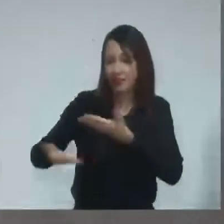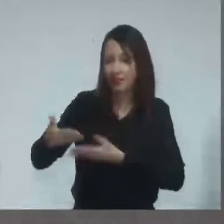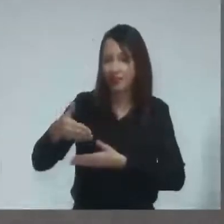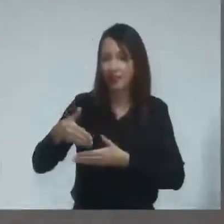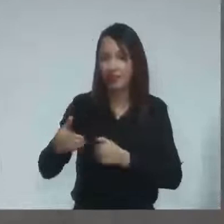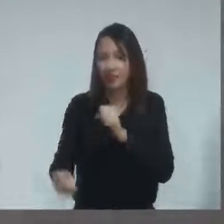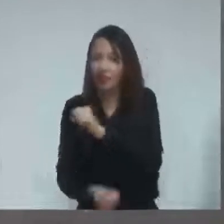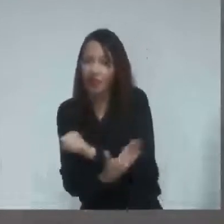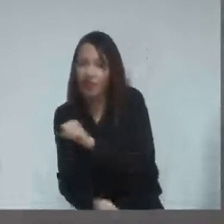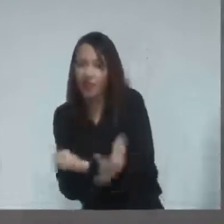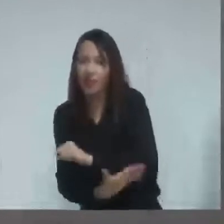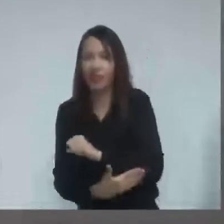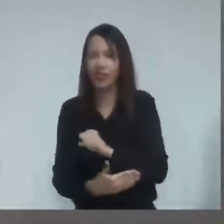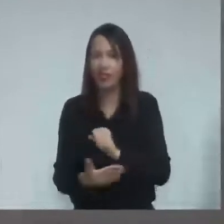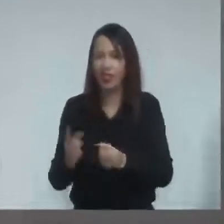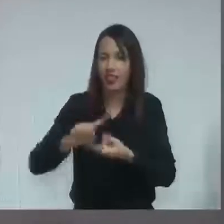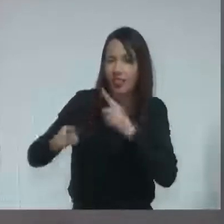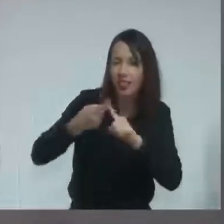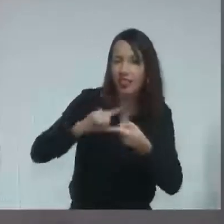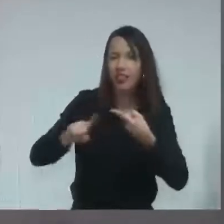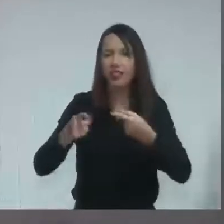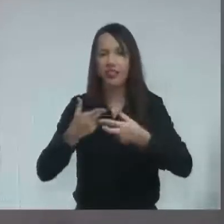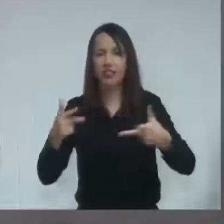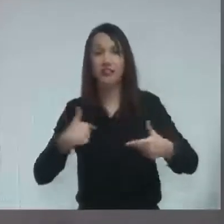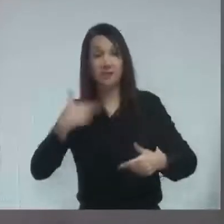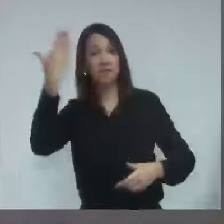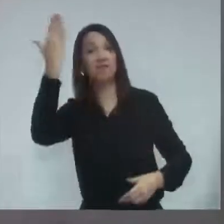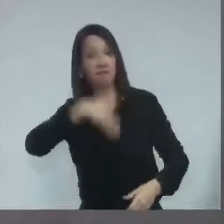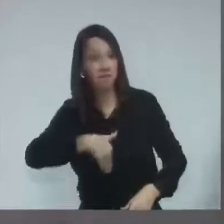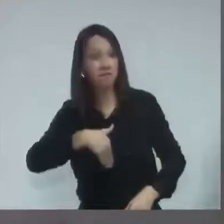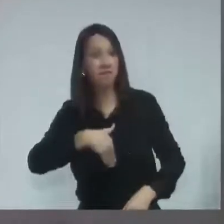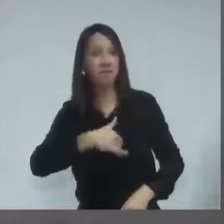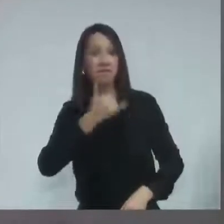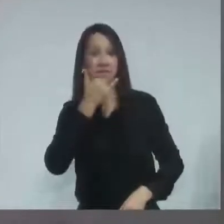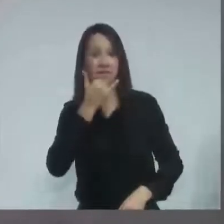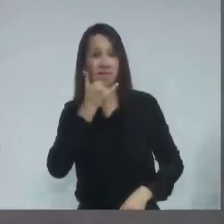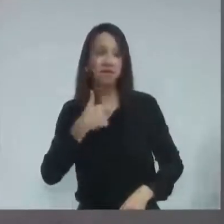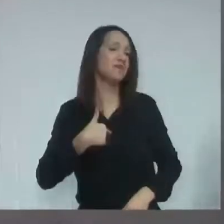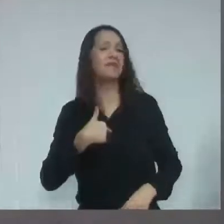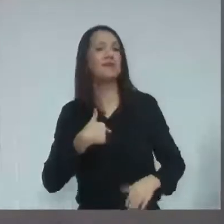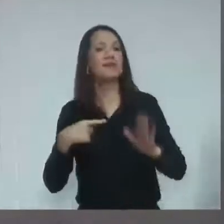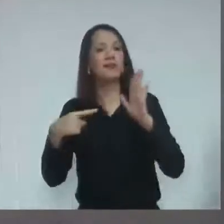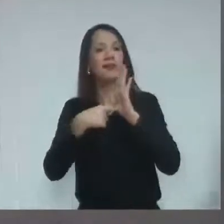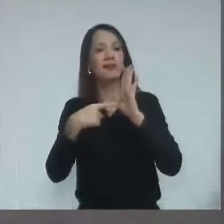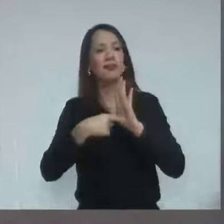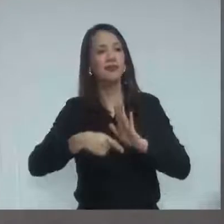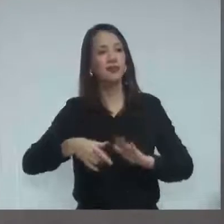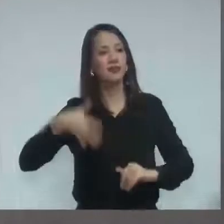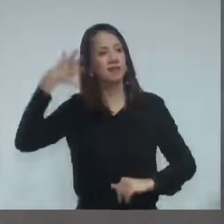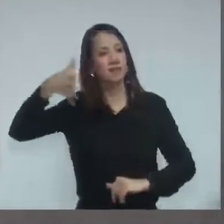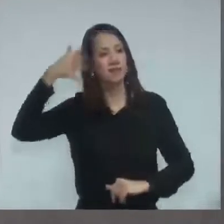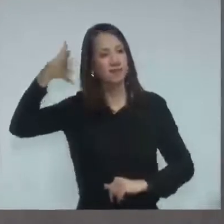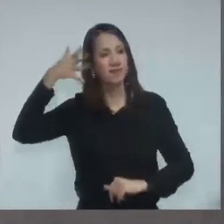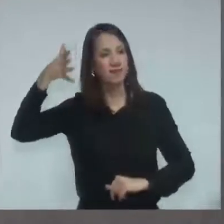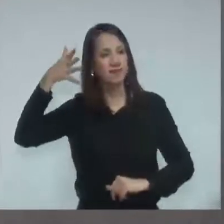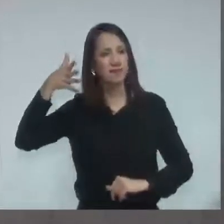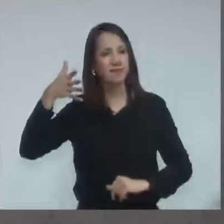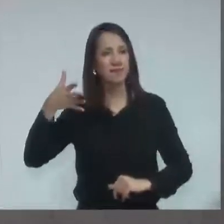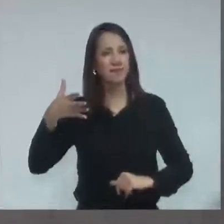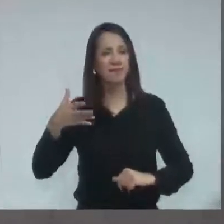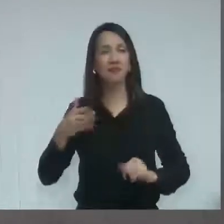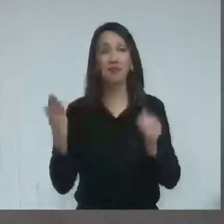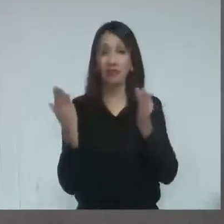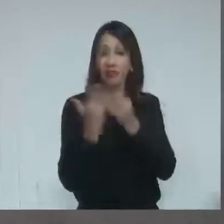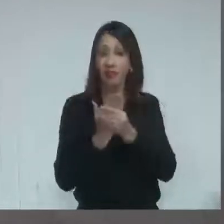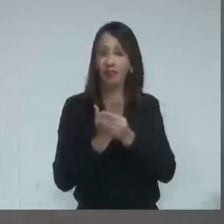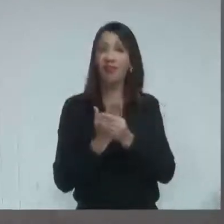negociatas, feitas de qualquer lado, e se eu tiver provas, contem comigo para expor aqui na tribuna da Câmara. Nós vamos fazer desse